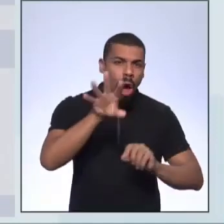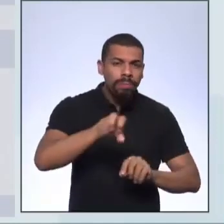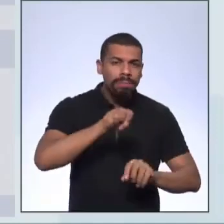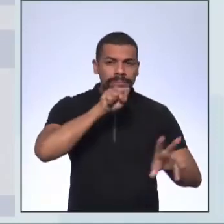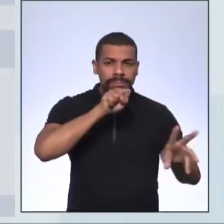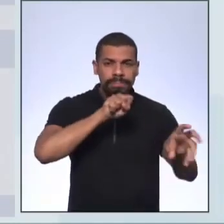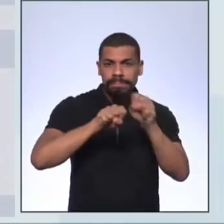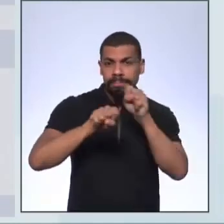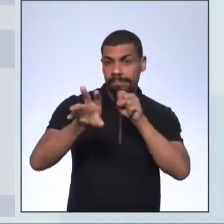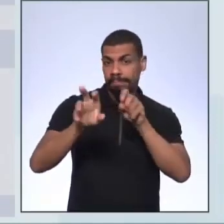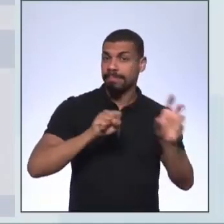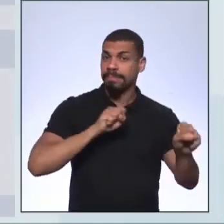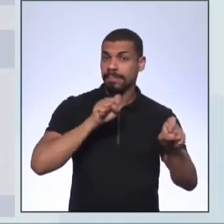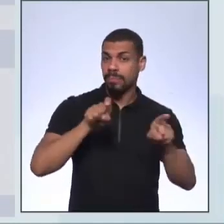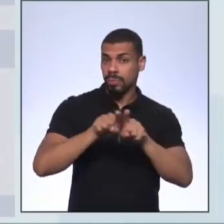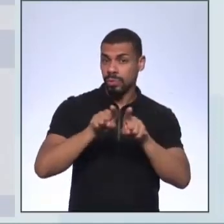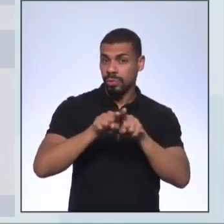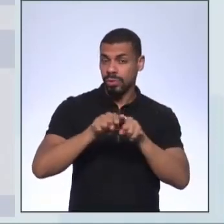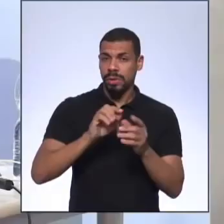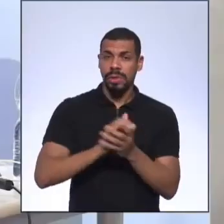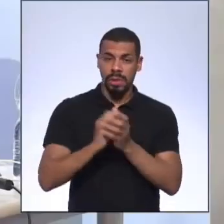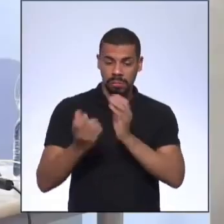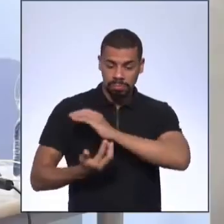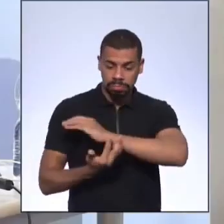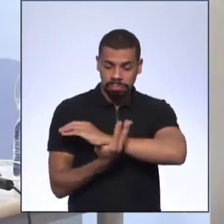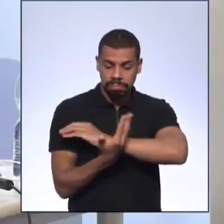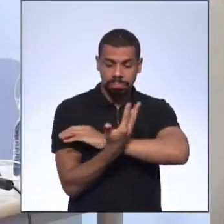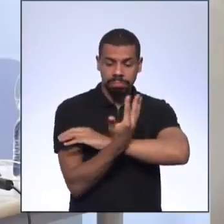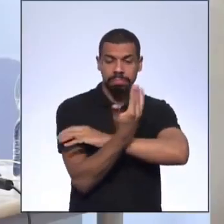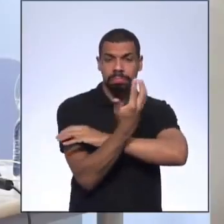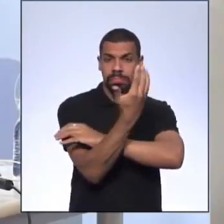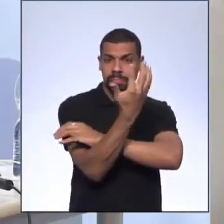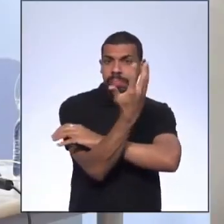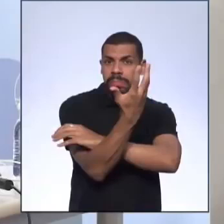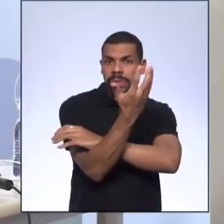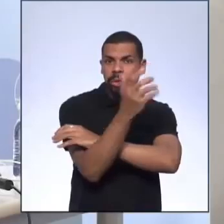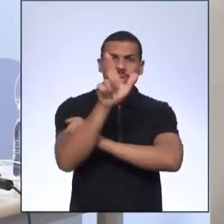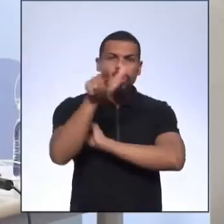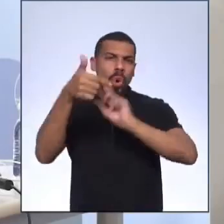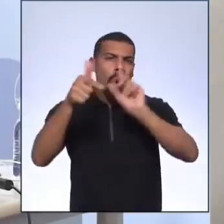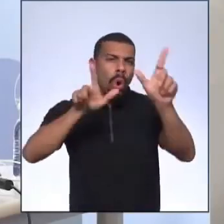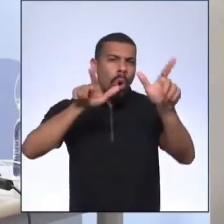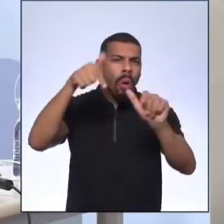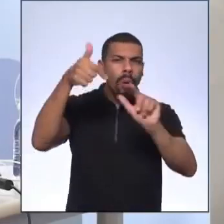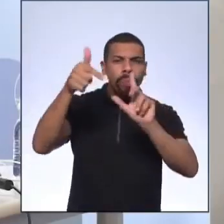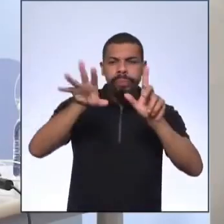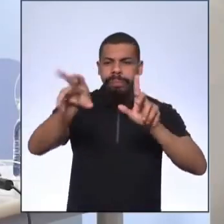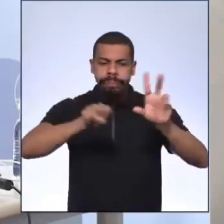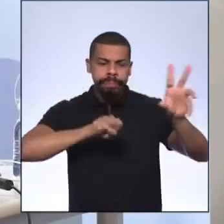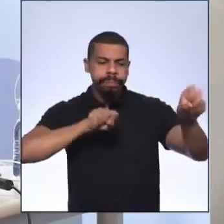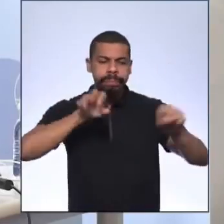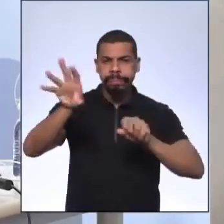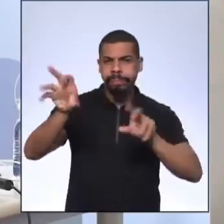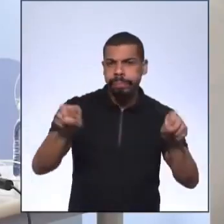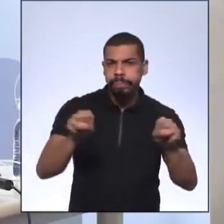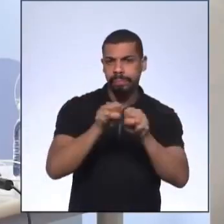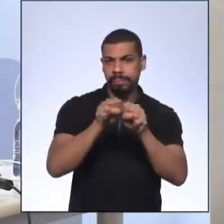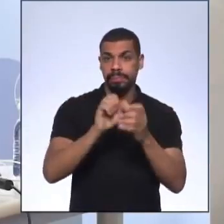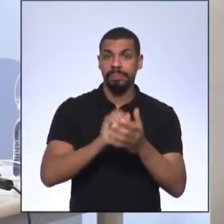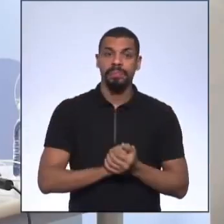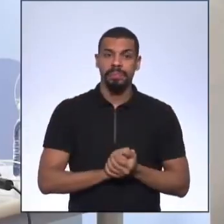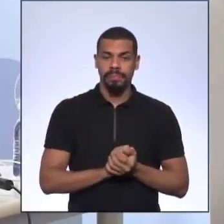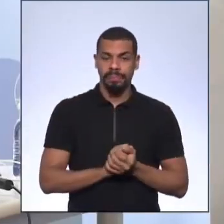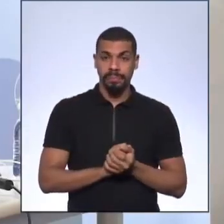aí, se nutrindo a partir de outras plantas, né? Se encaixando ali nos